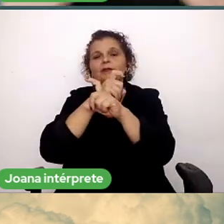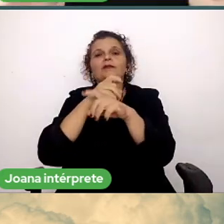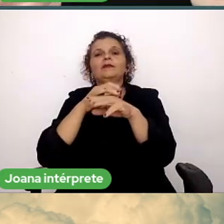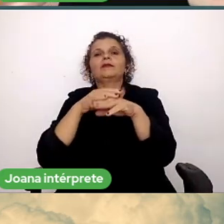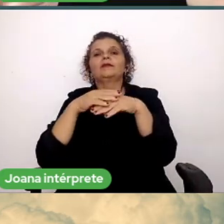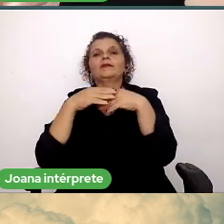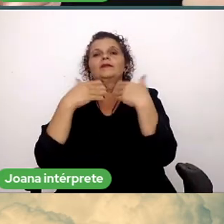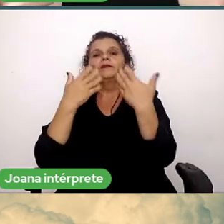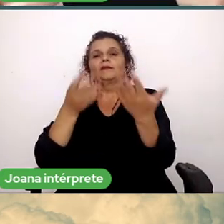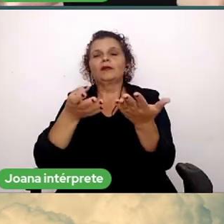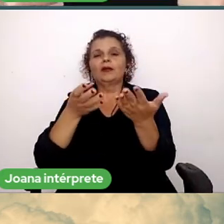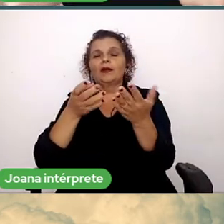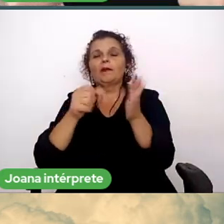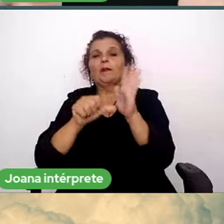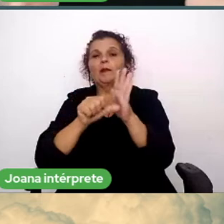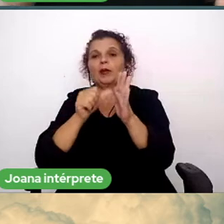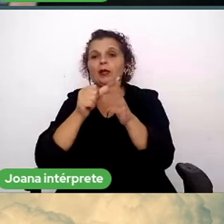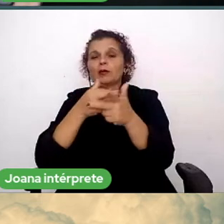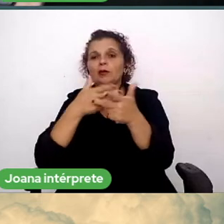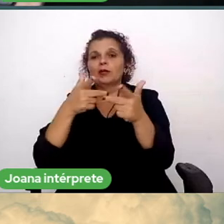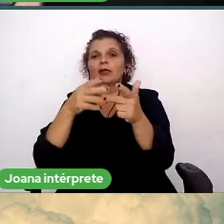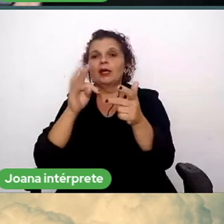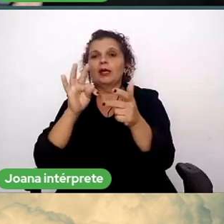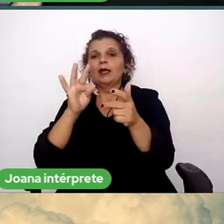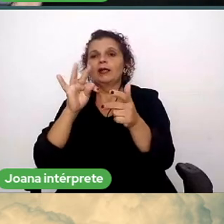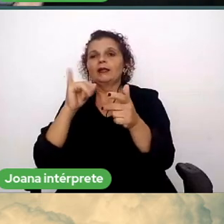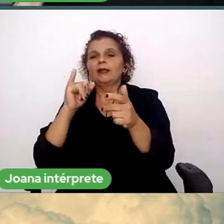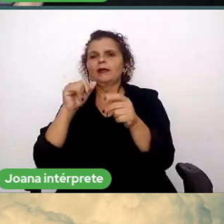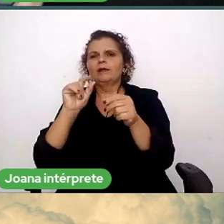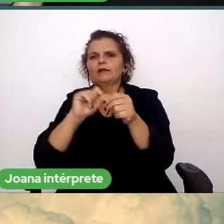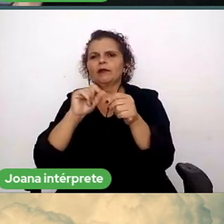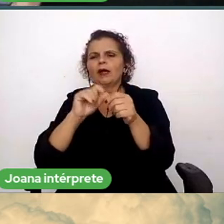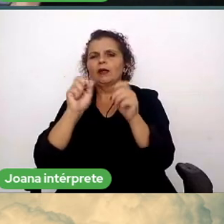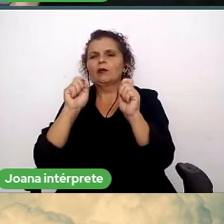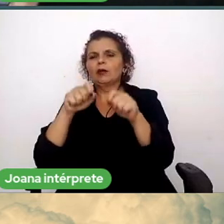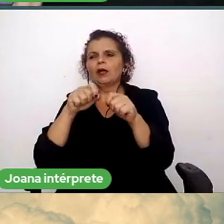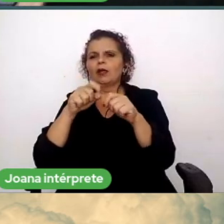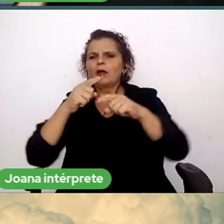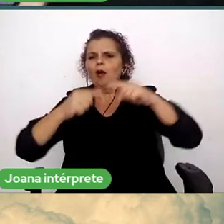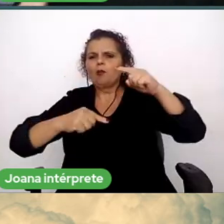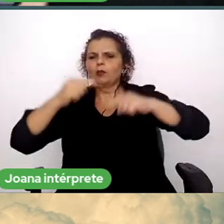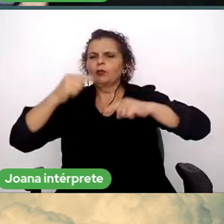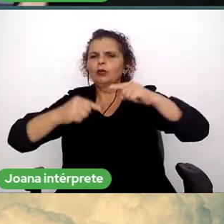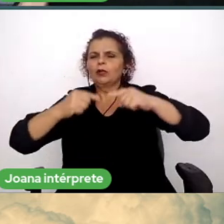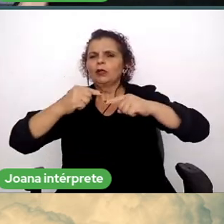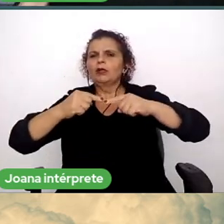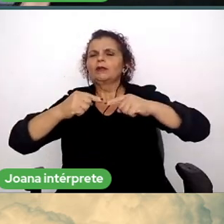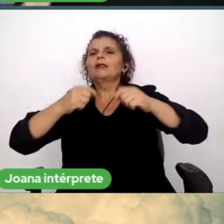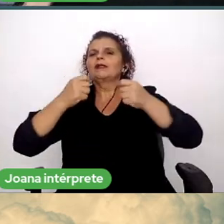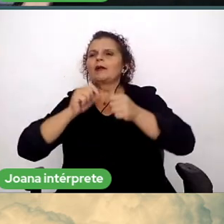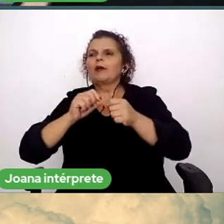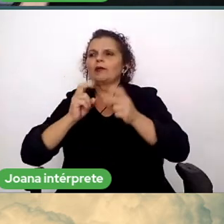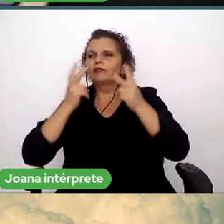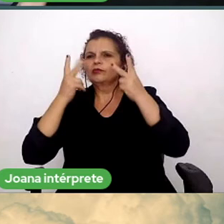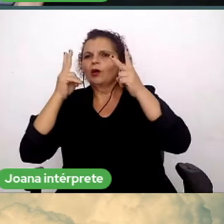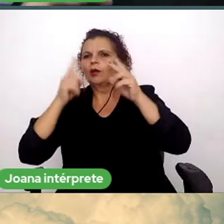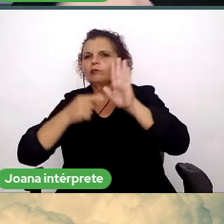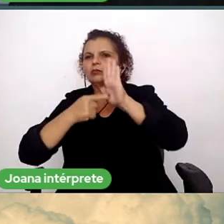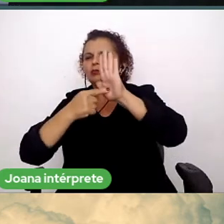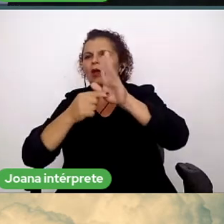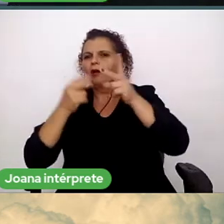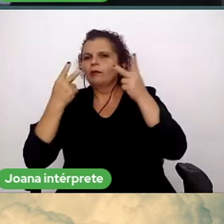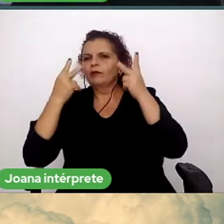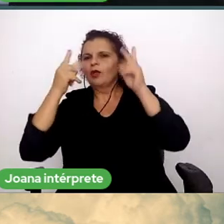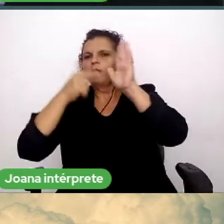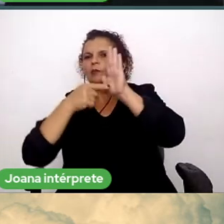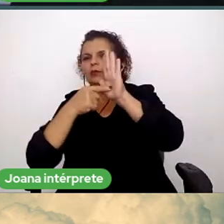a primeira coisa que a TI pode fazer é, sabendo que tem um aspecto político aqui, ela tem que começar a jogar com as pequenas vitórias. Ela tem que tentar